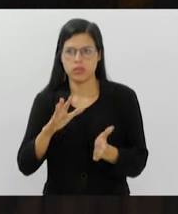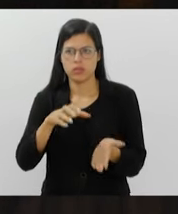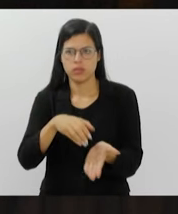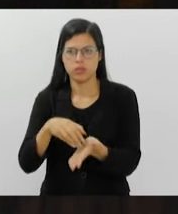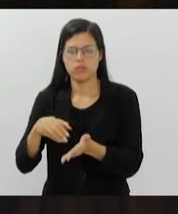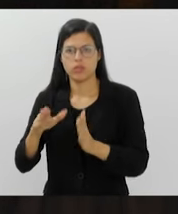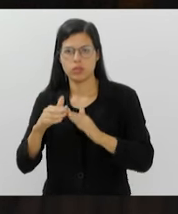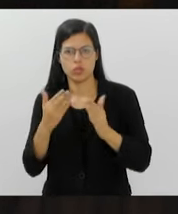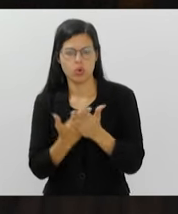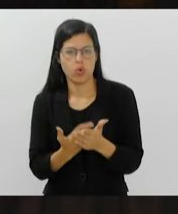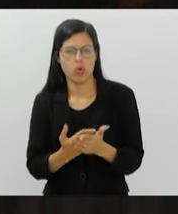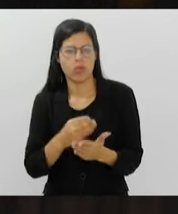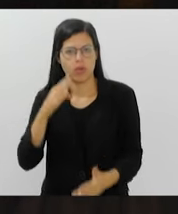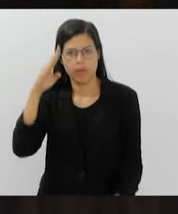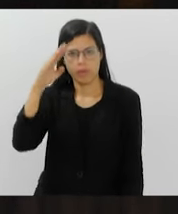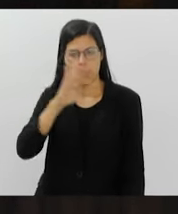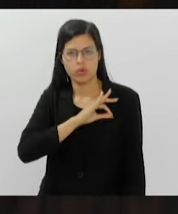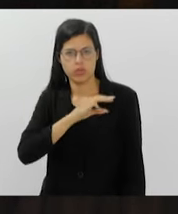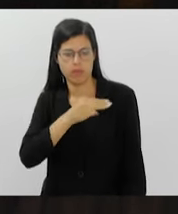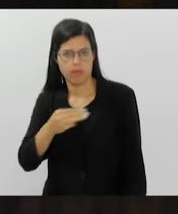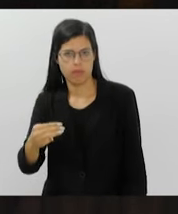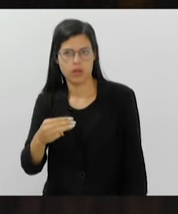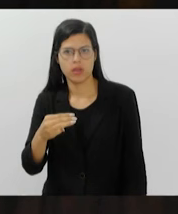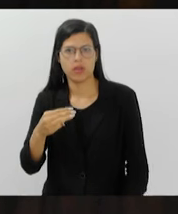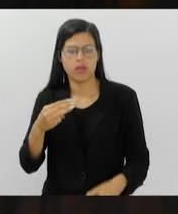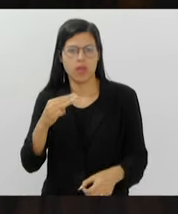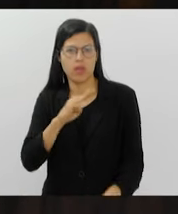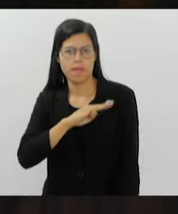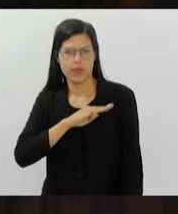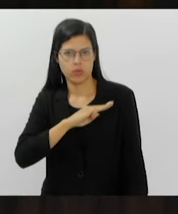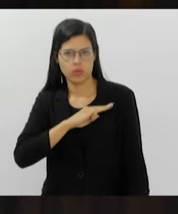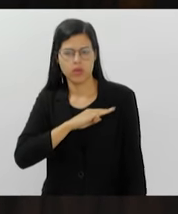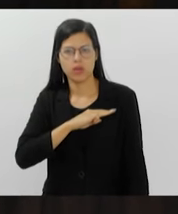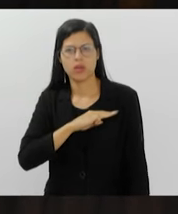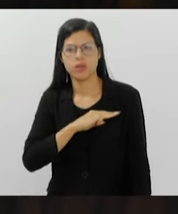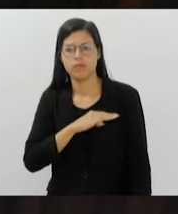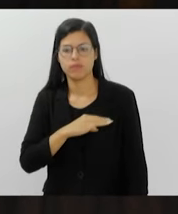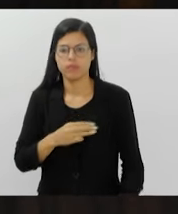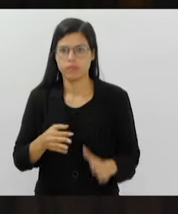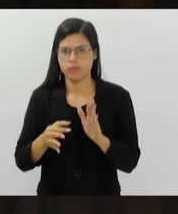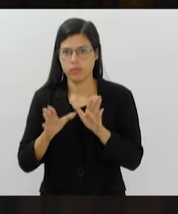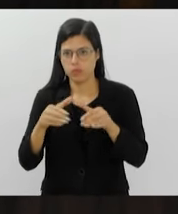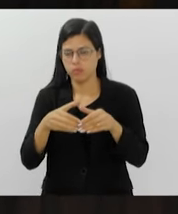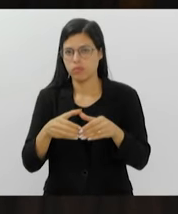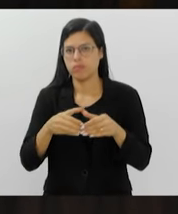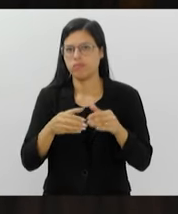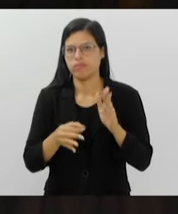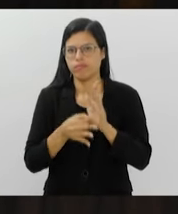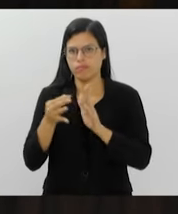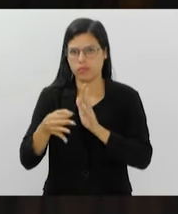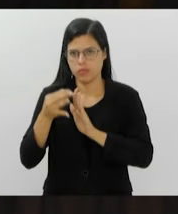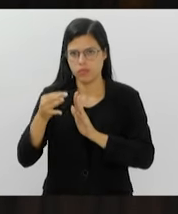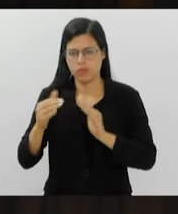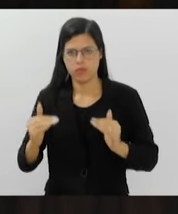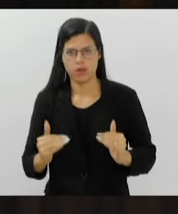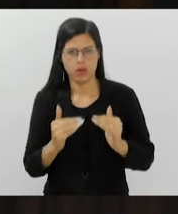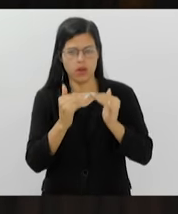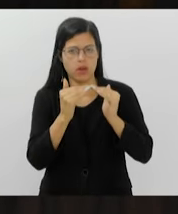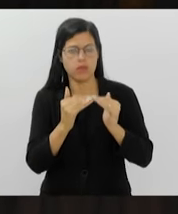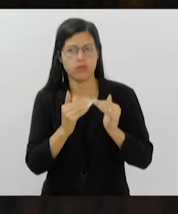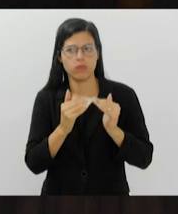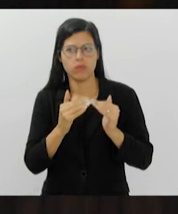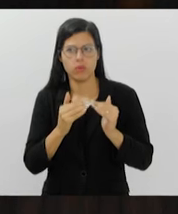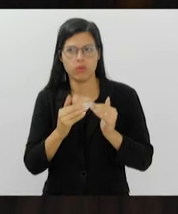da Polícia Militar em Madureira, no estado do Rio de Janeiro. Pareceres das comissões de indicação legislativa, favorável. Relator, deputado